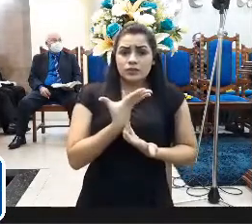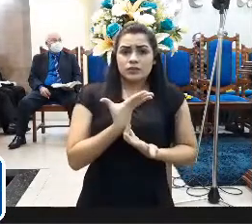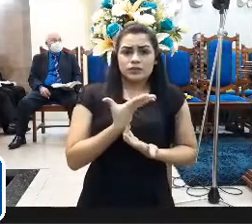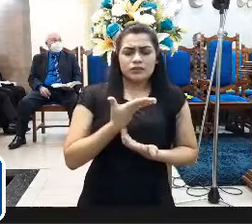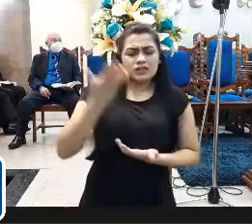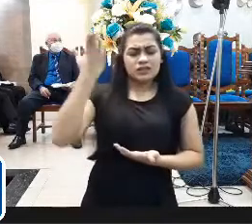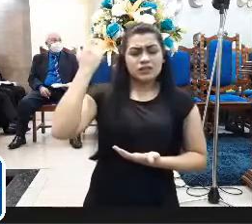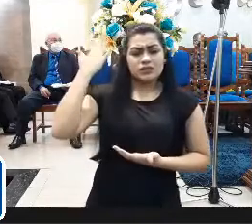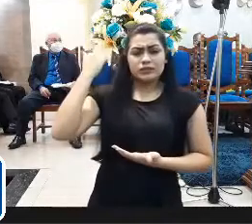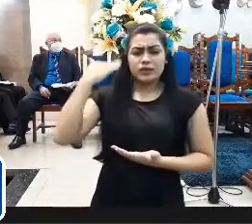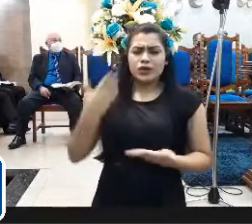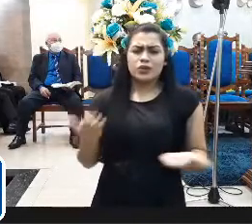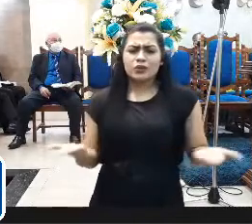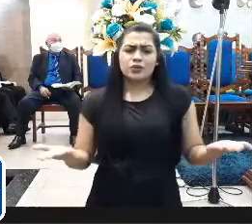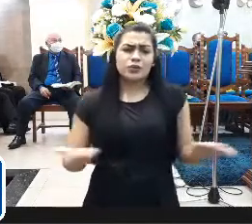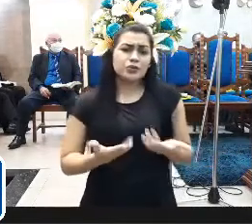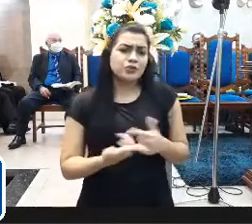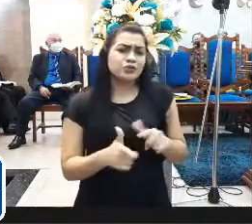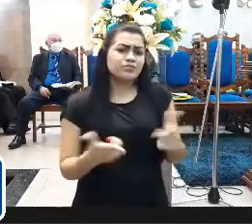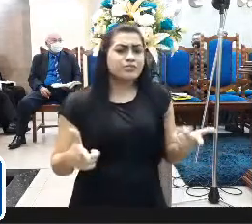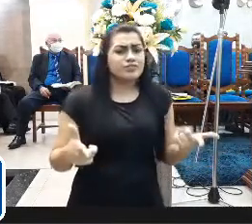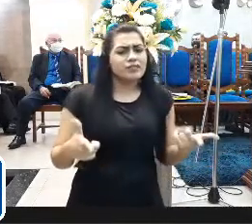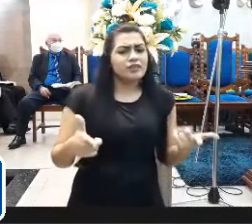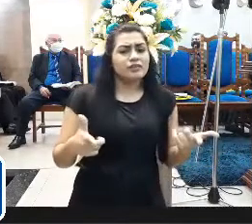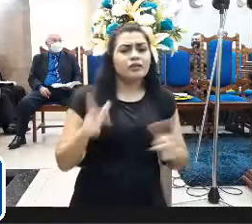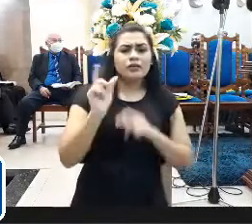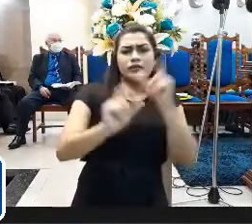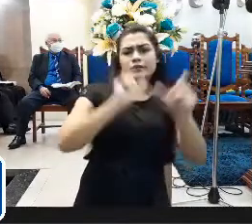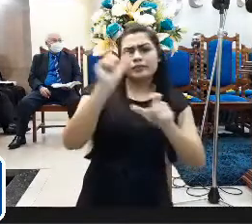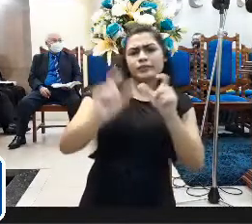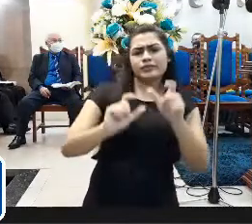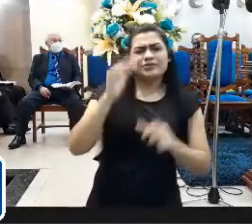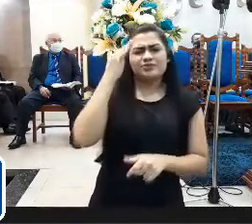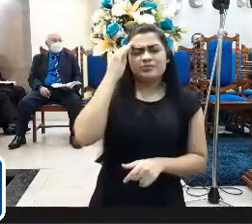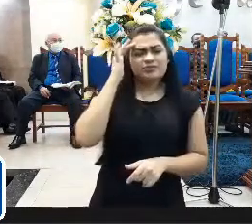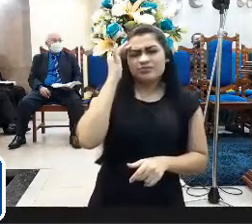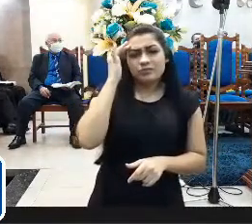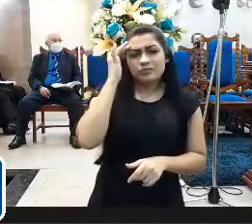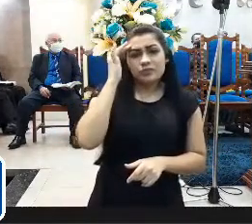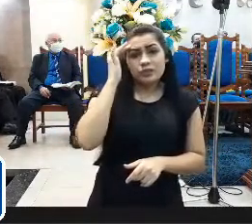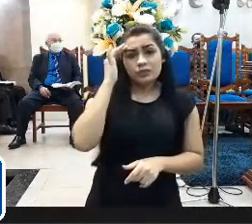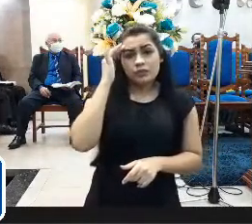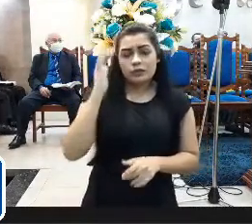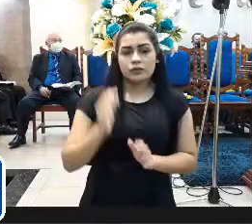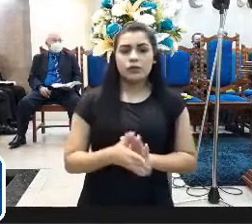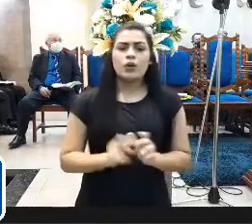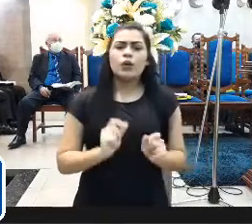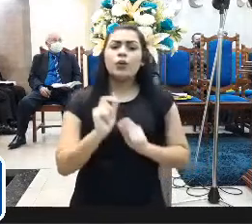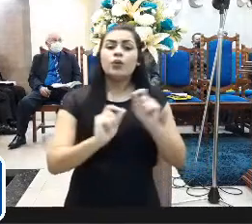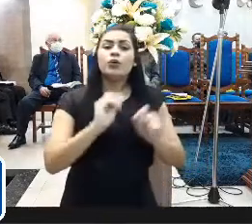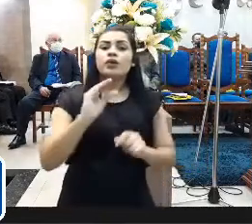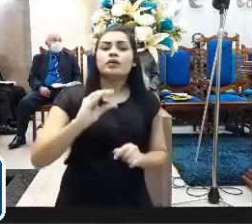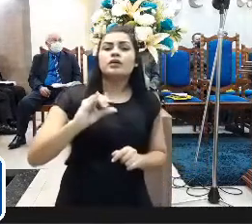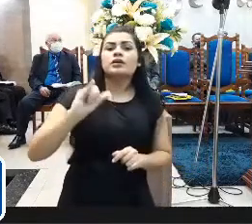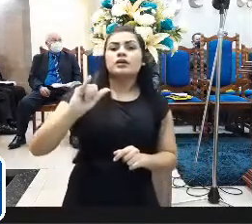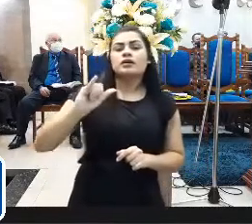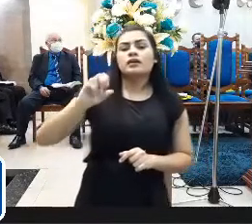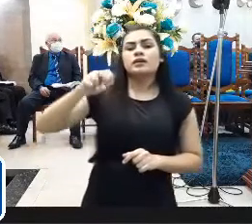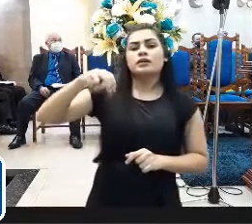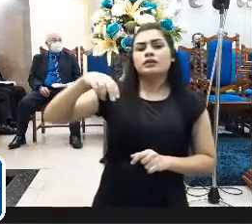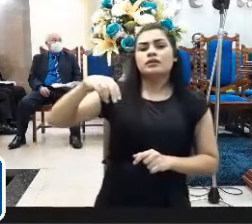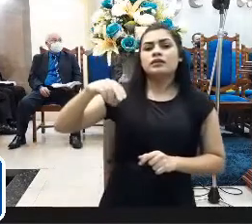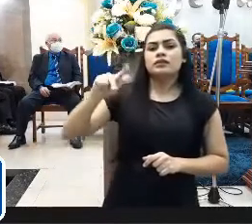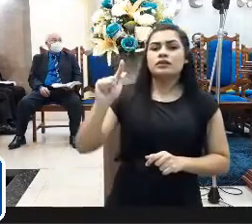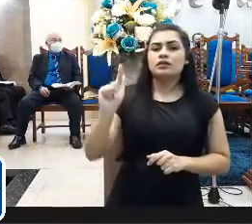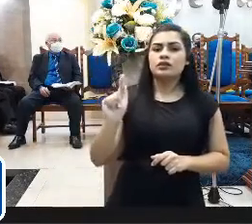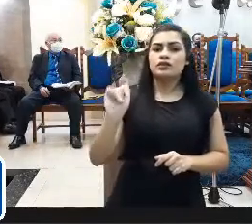que hoje talvez não seja muito fácil de ser compreendida. O que é cingir? É que os judeus usavam aquelas capas, não é,